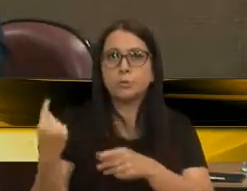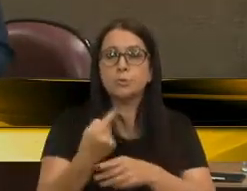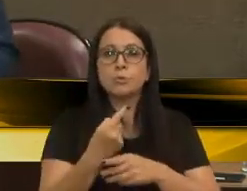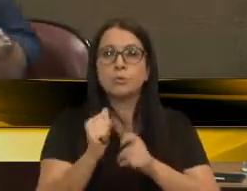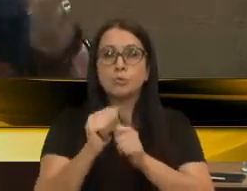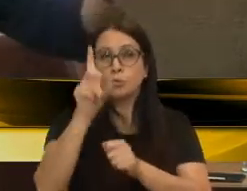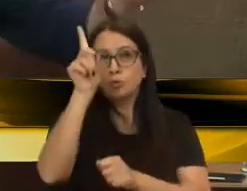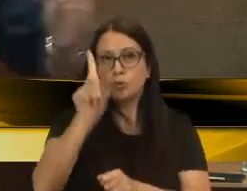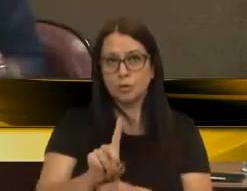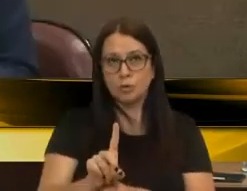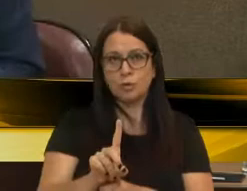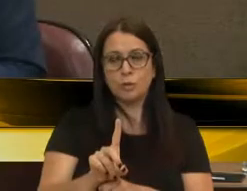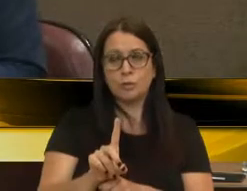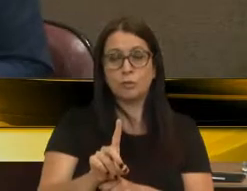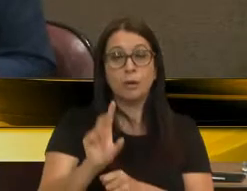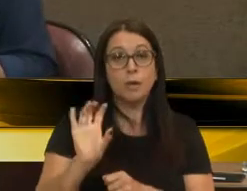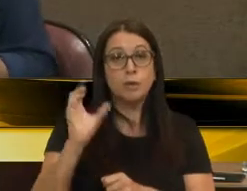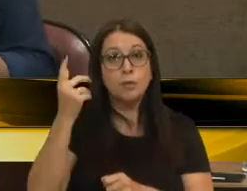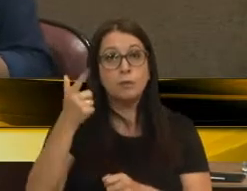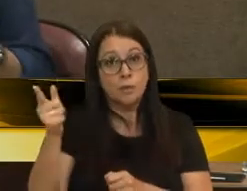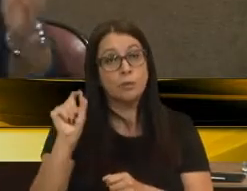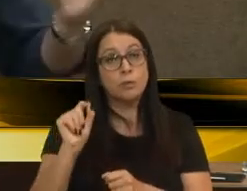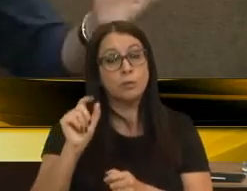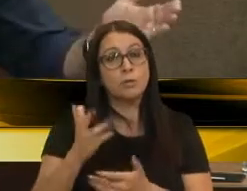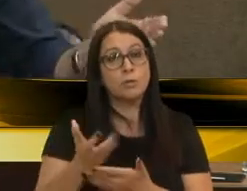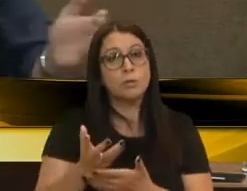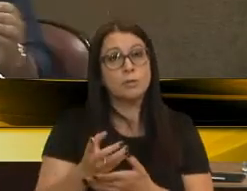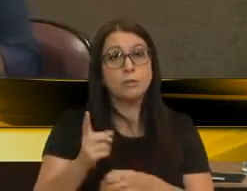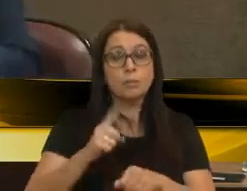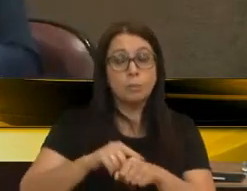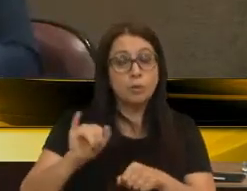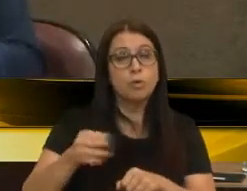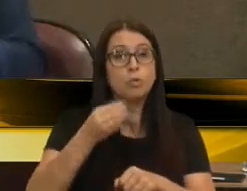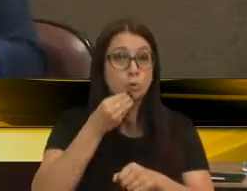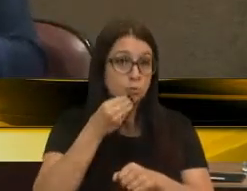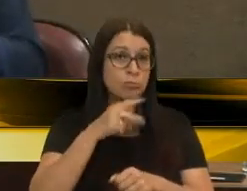seus direitos para resolver estas situações. Então, no momento oportuno, senhor